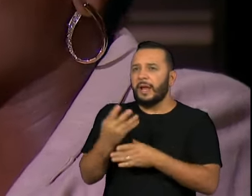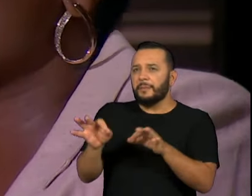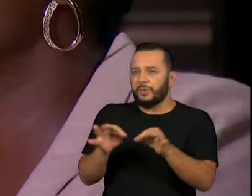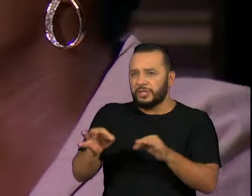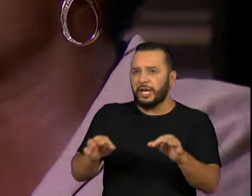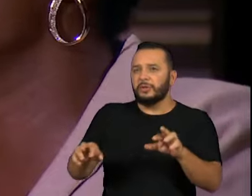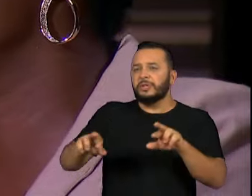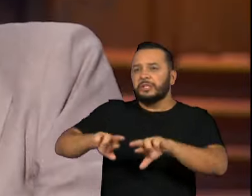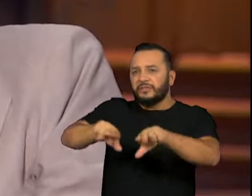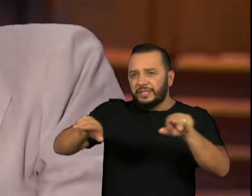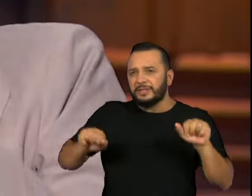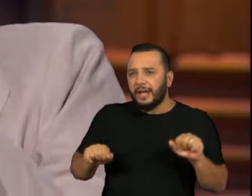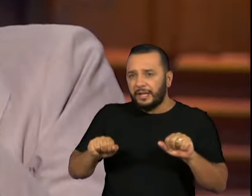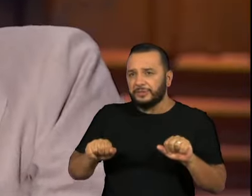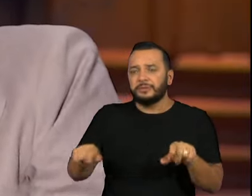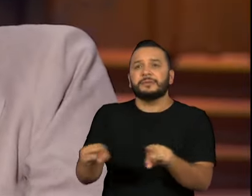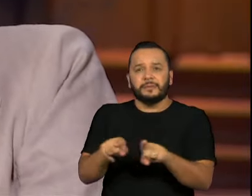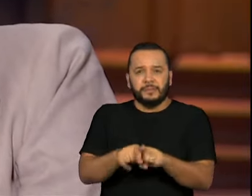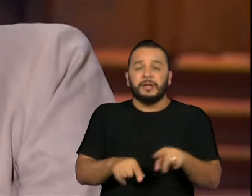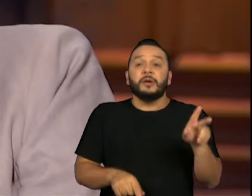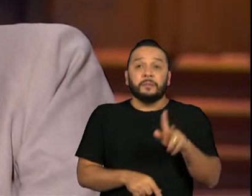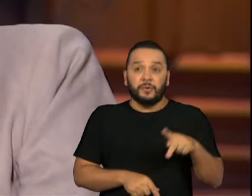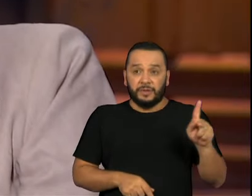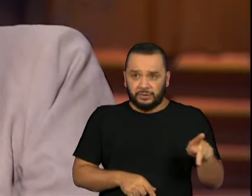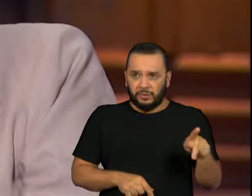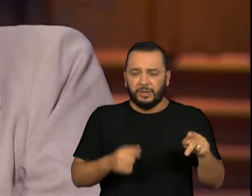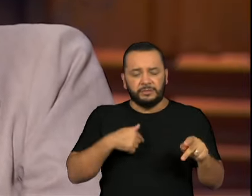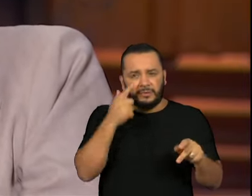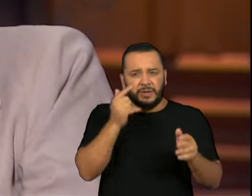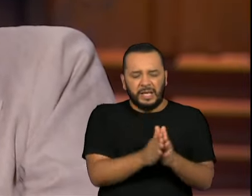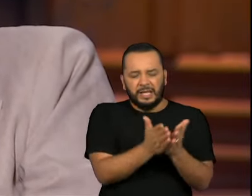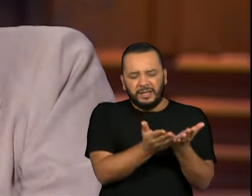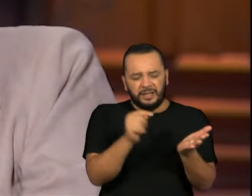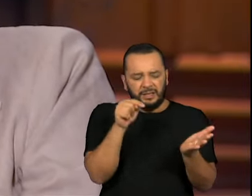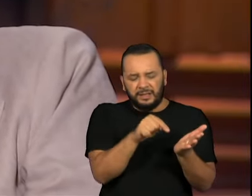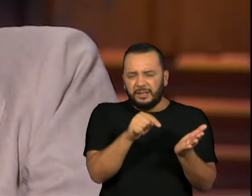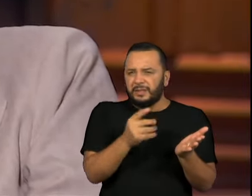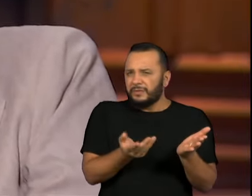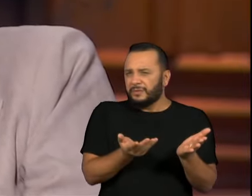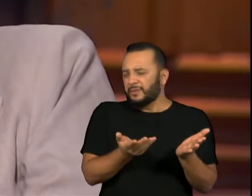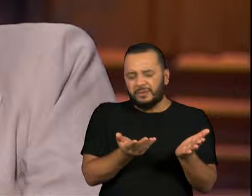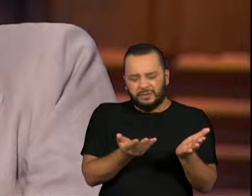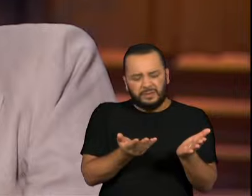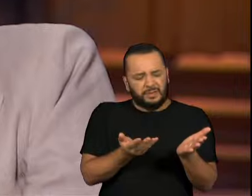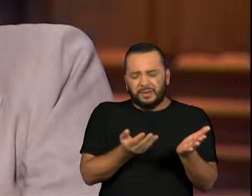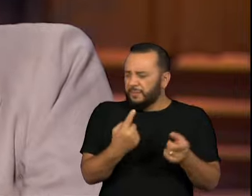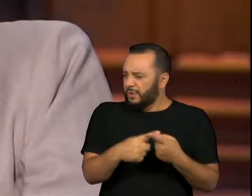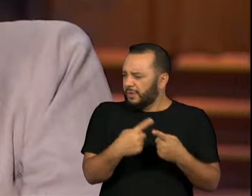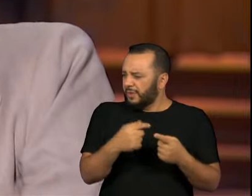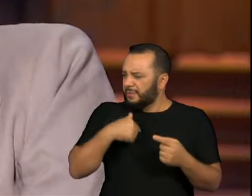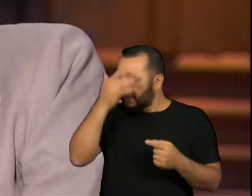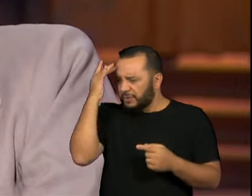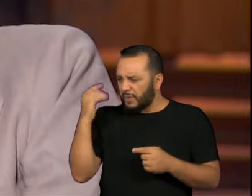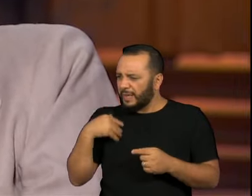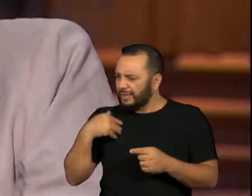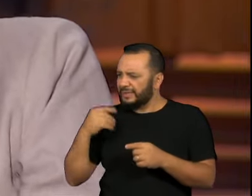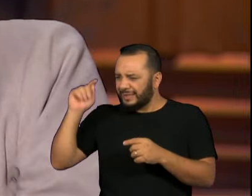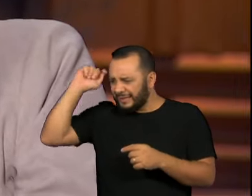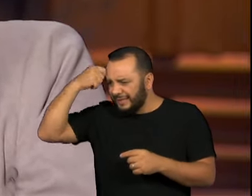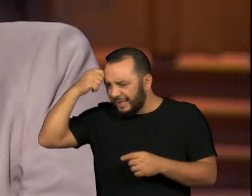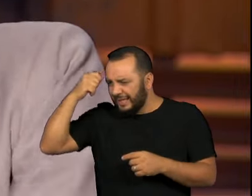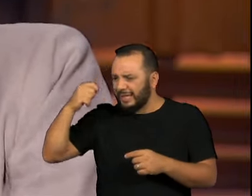diversidade seu professor Você caminha bibliografia que se pessoas negras pensam elaboram o mundo porque na minha bibliografia